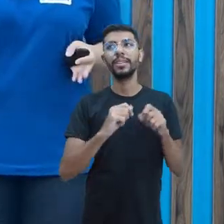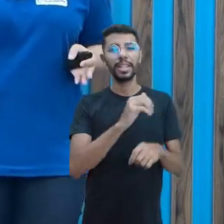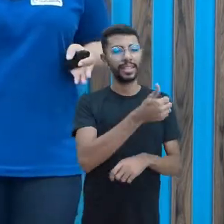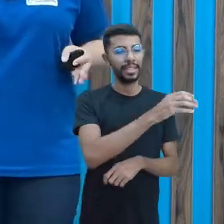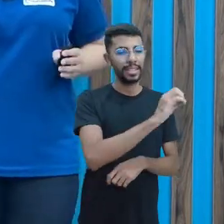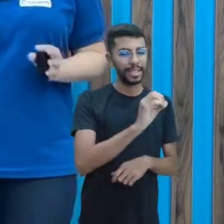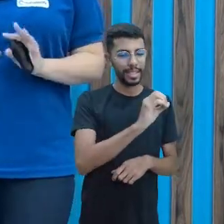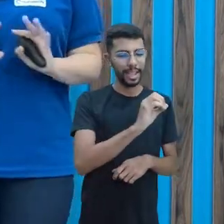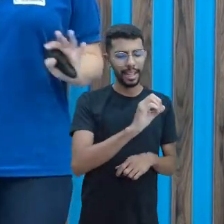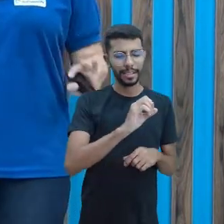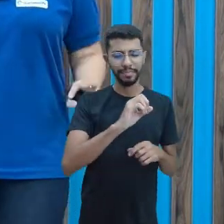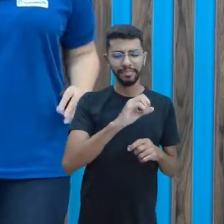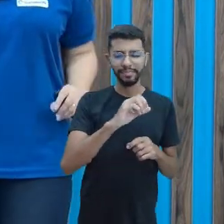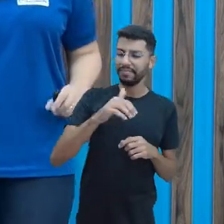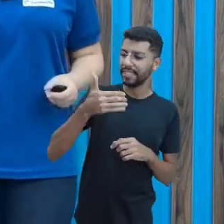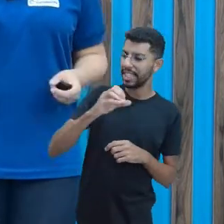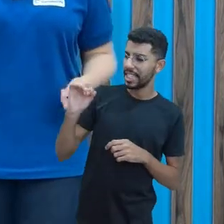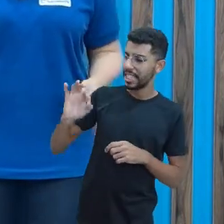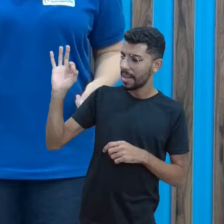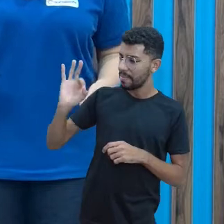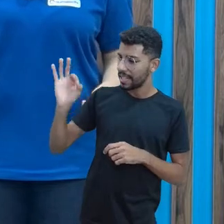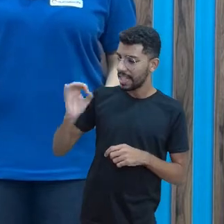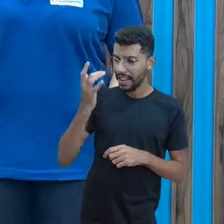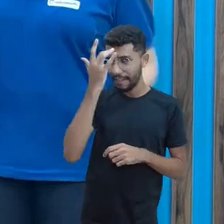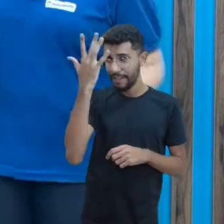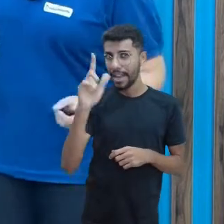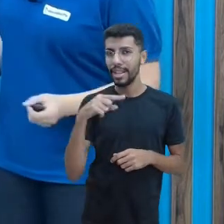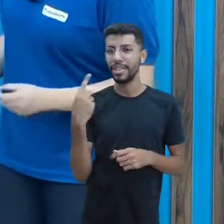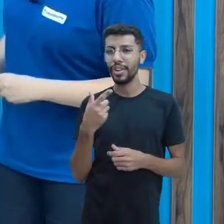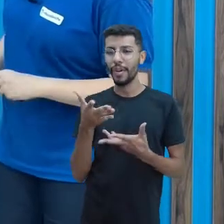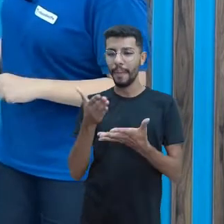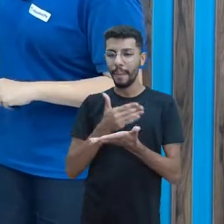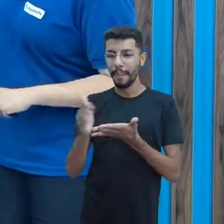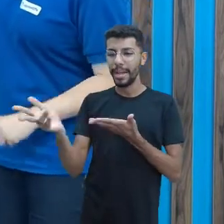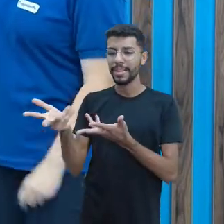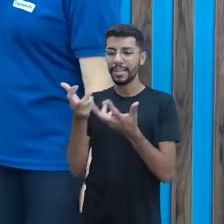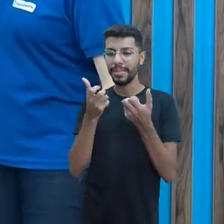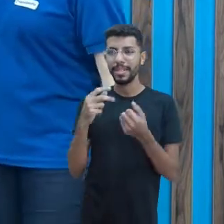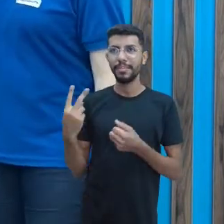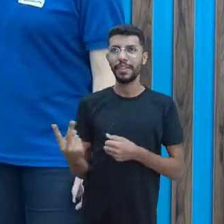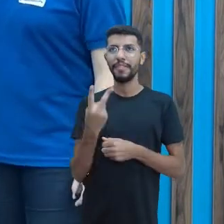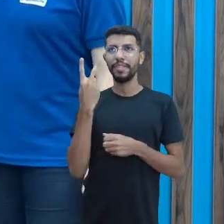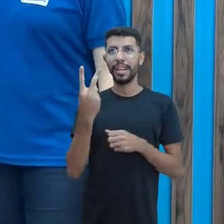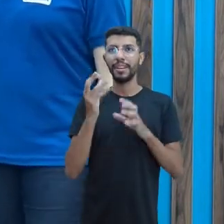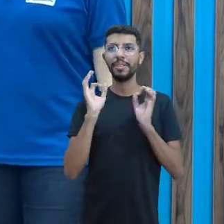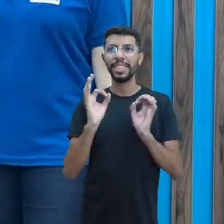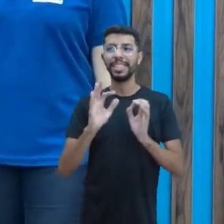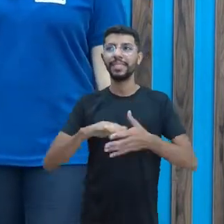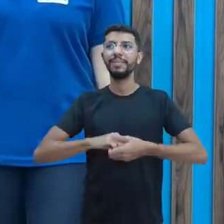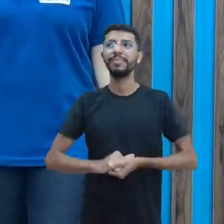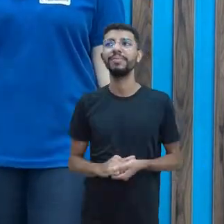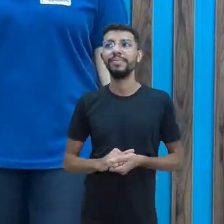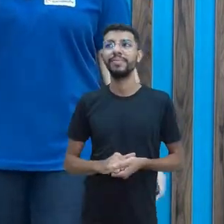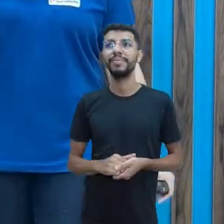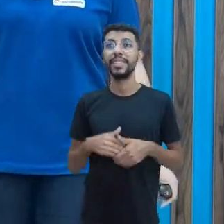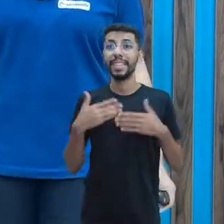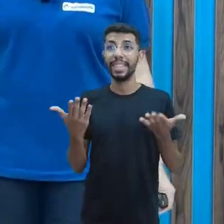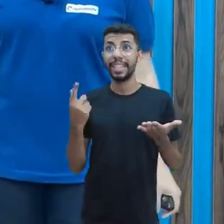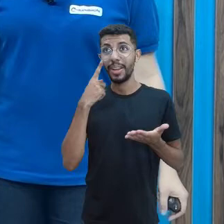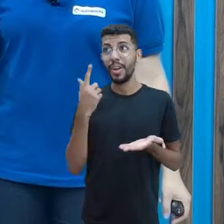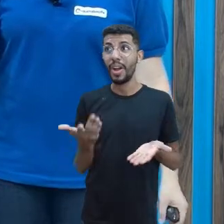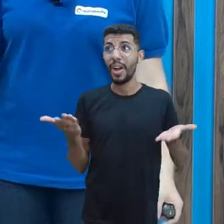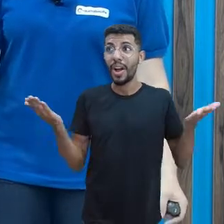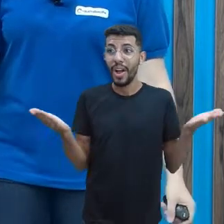com R$100, fica bem facinho da gente começar a perceber esse valor, tá bom? Então, ó, na aula de hoje, a aula de hoje